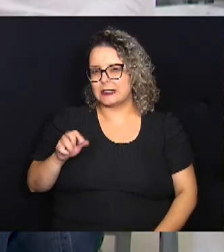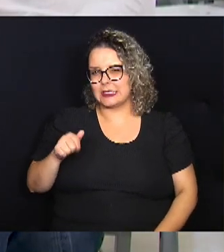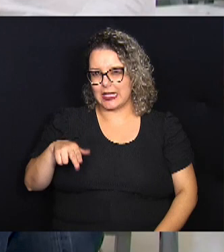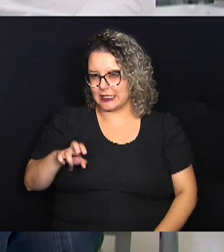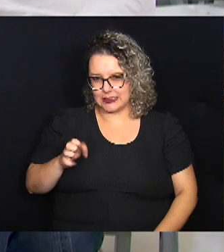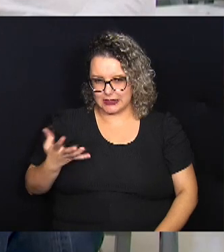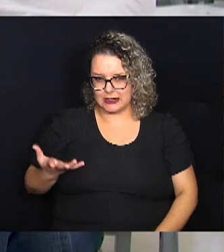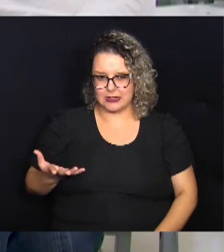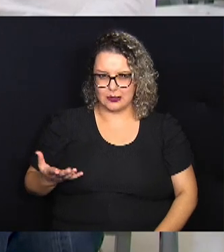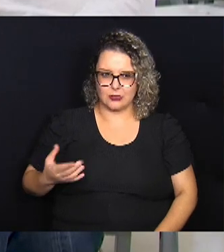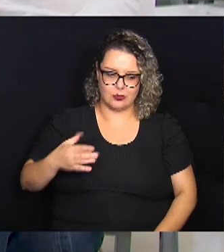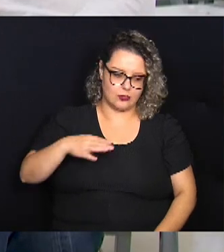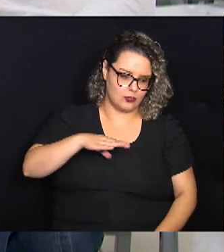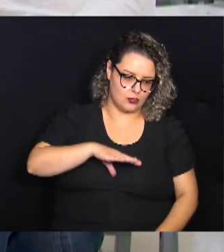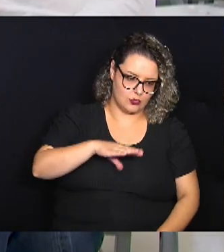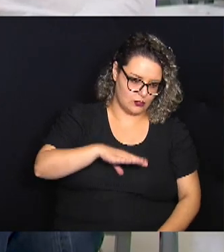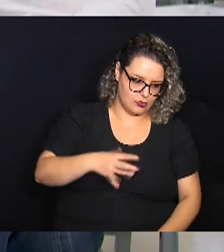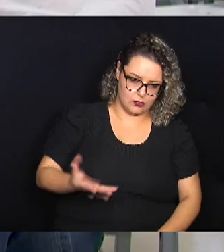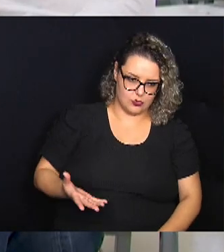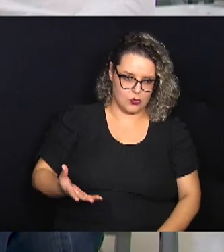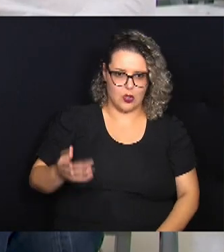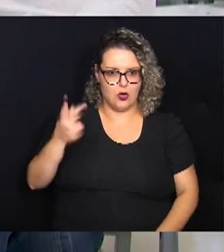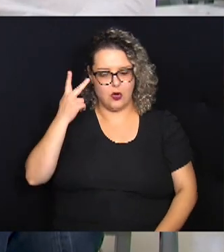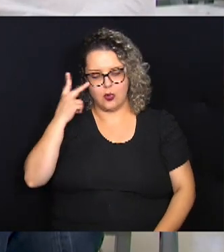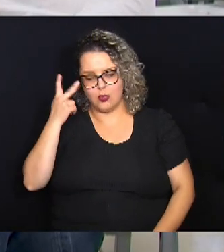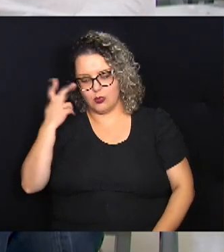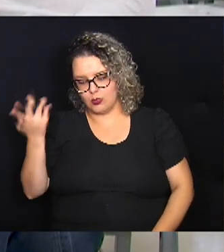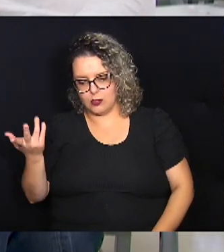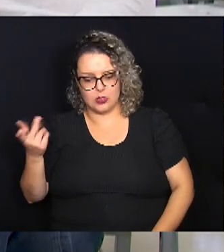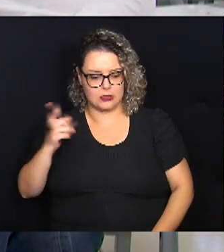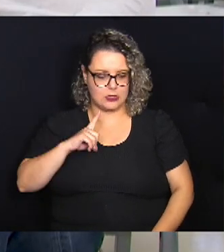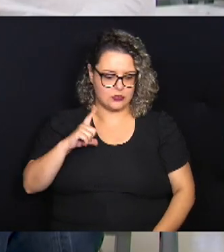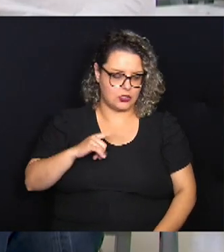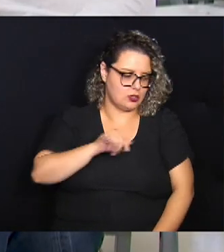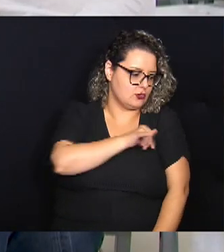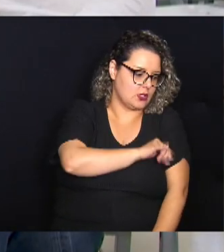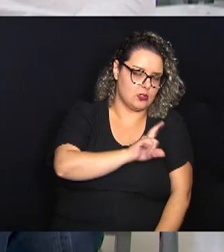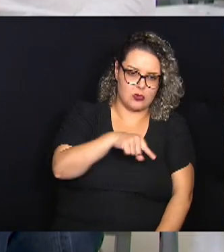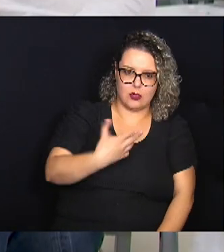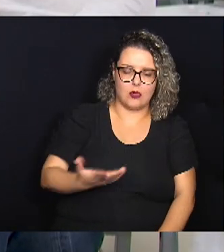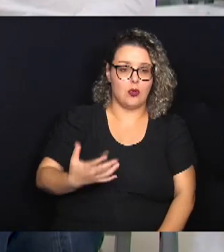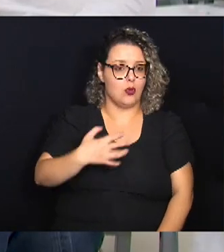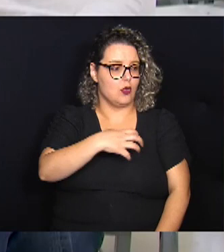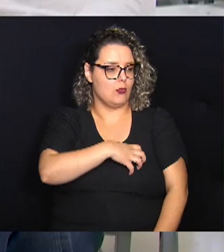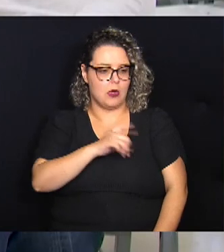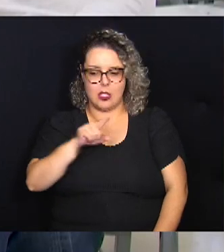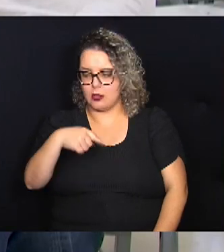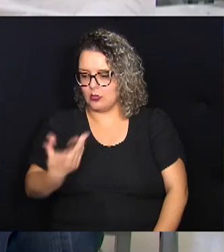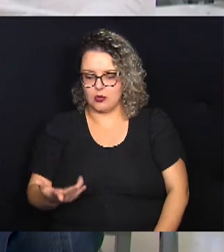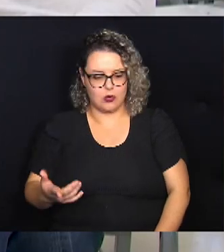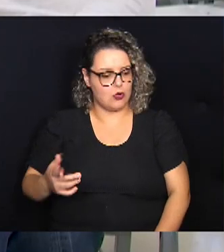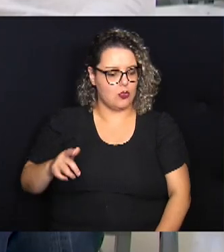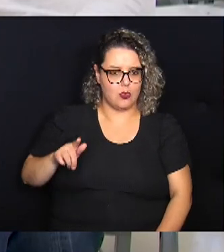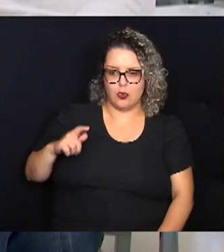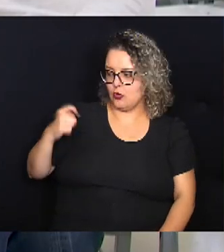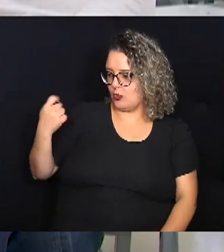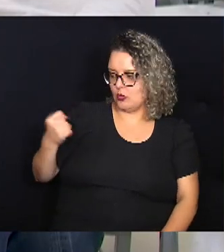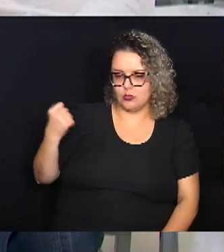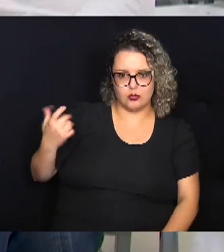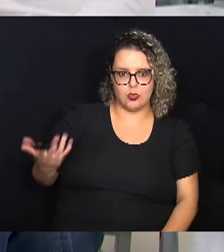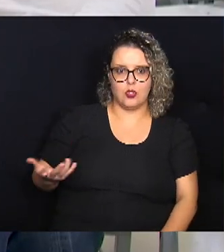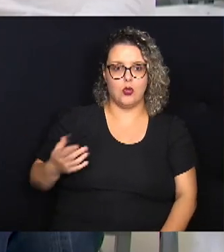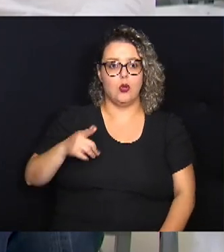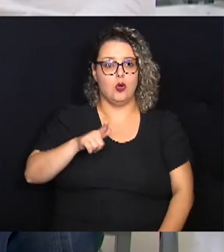tem um sotaque, o carioca tem outro, não é? O baiano tem outro, o gaúcho tem outro, o goiano